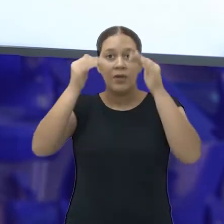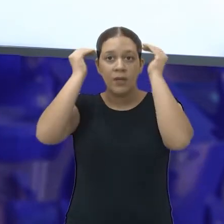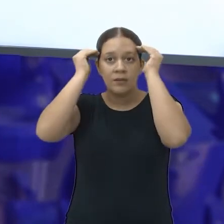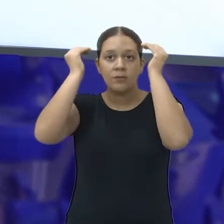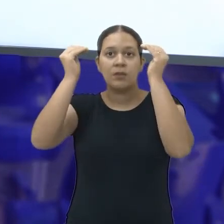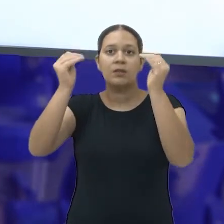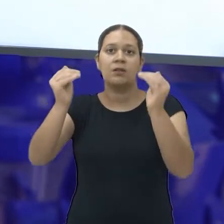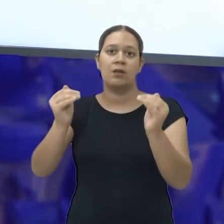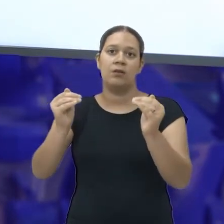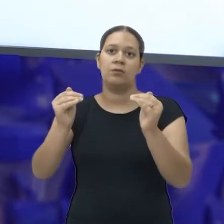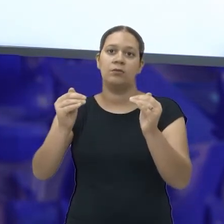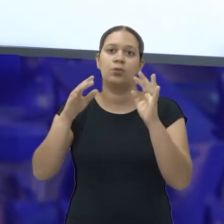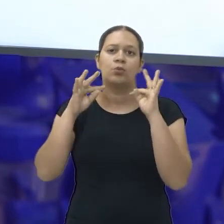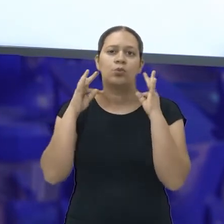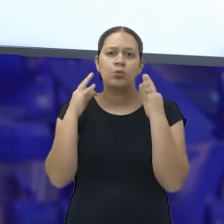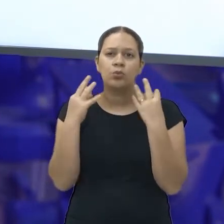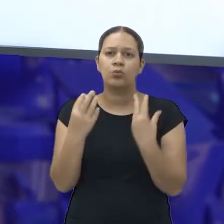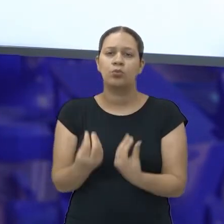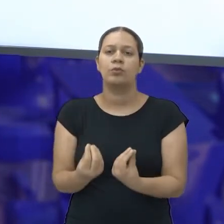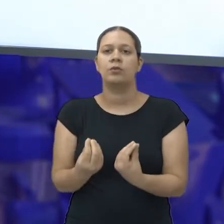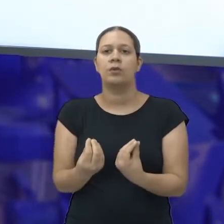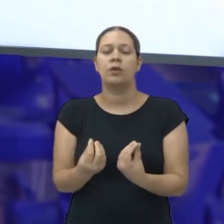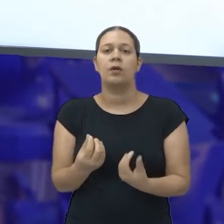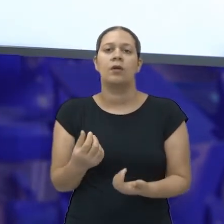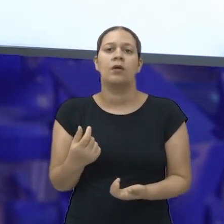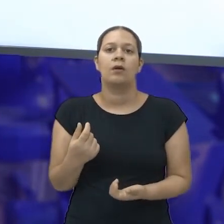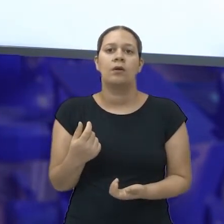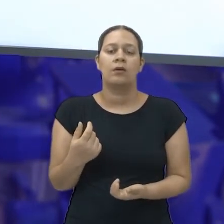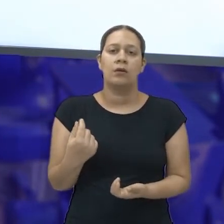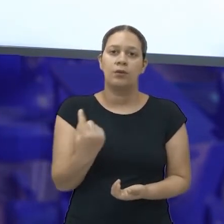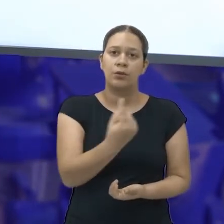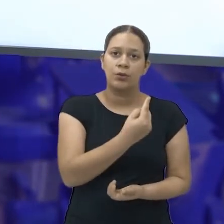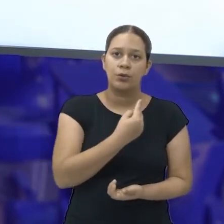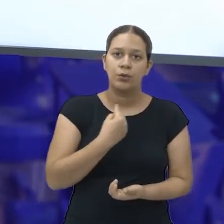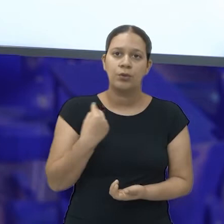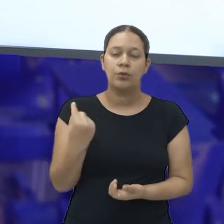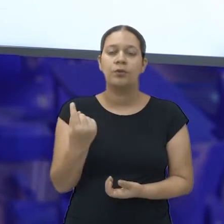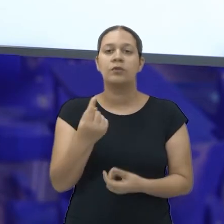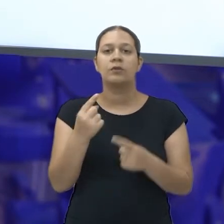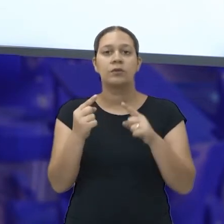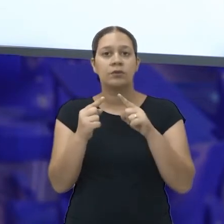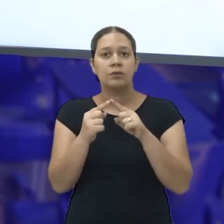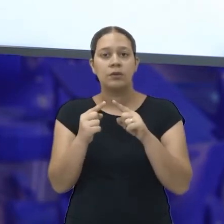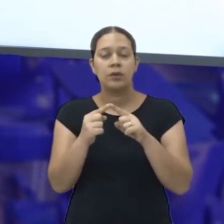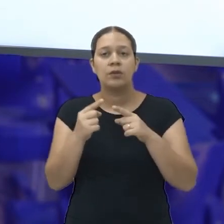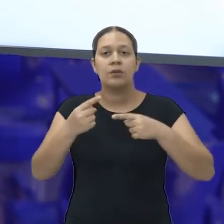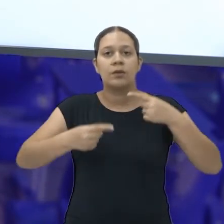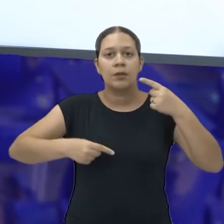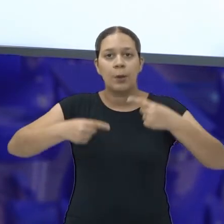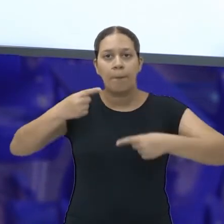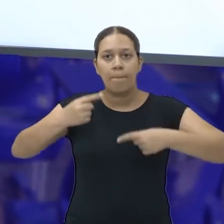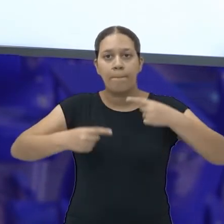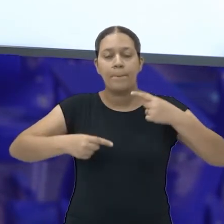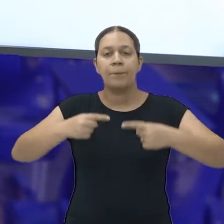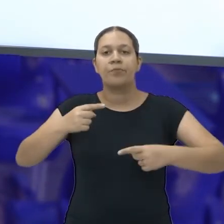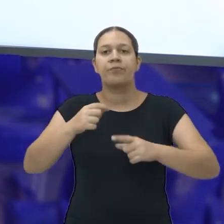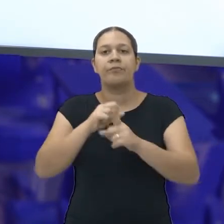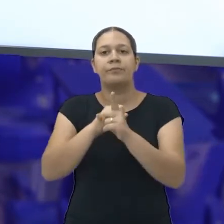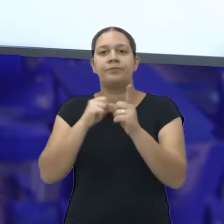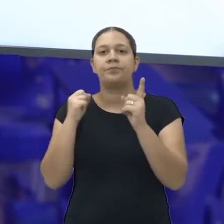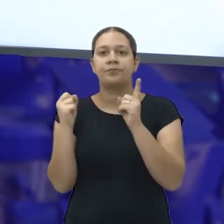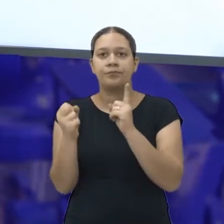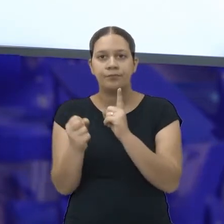direitos todos, certo? Portanto, a gente deve associar a política com a sociedade,